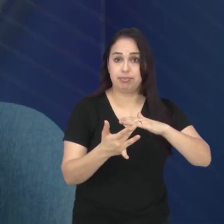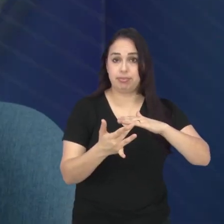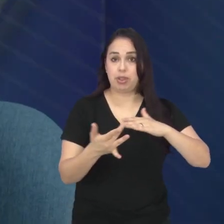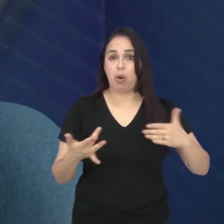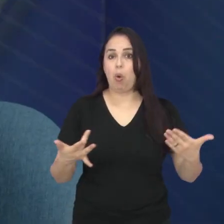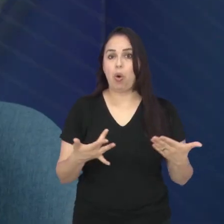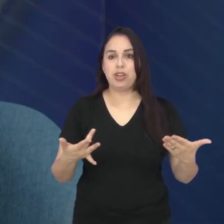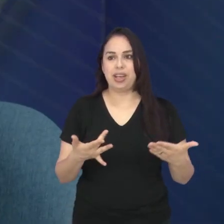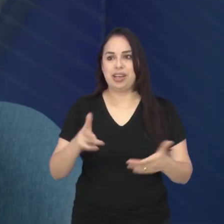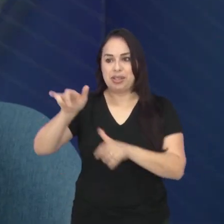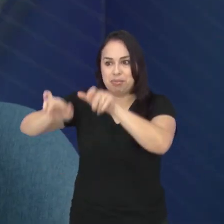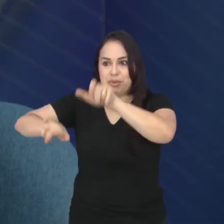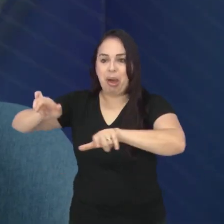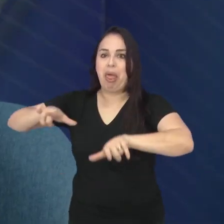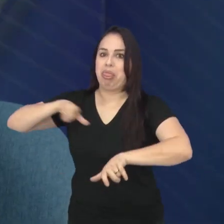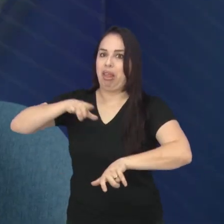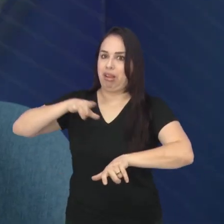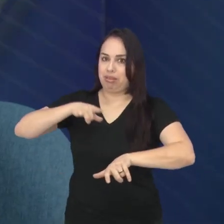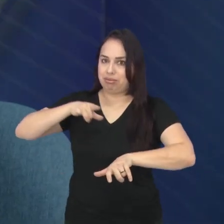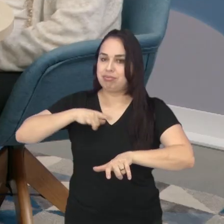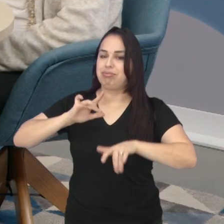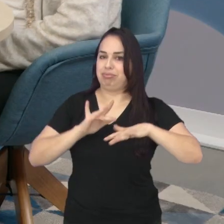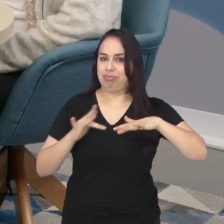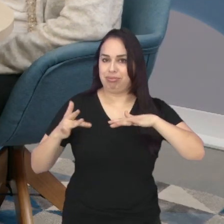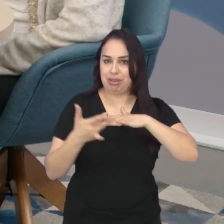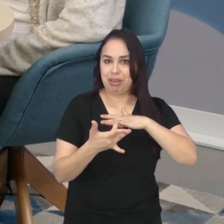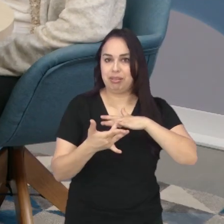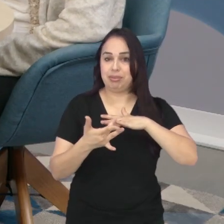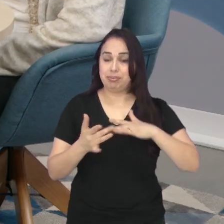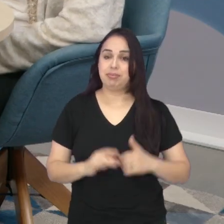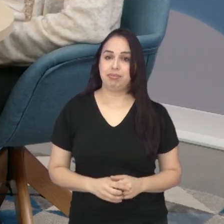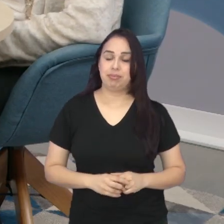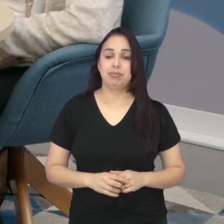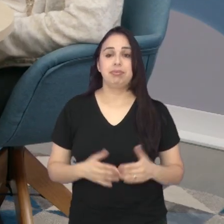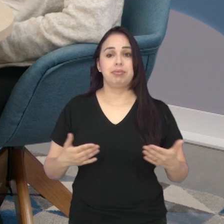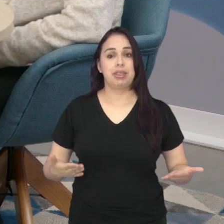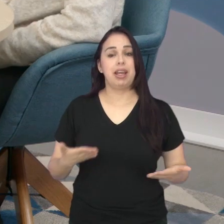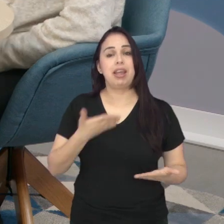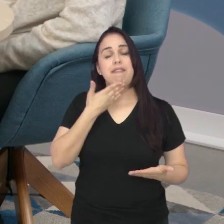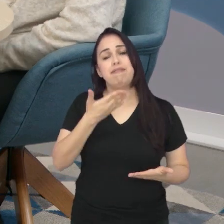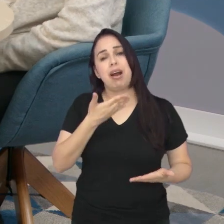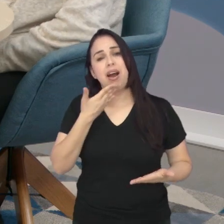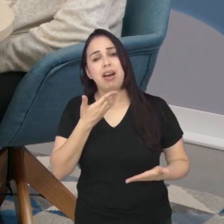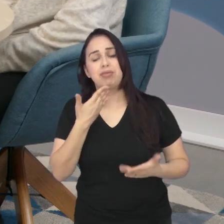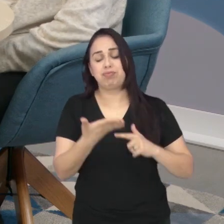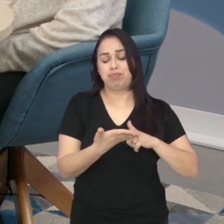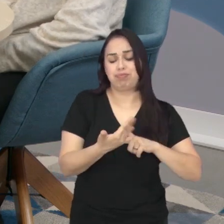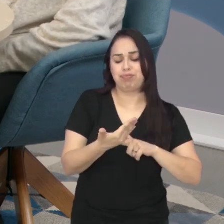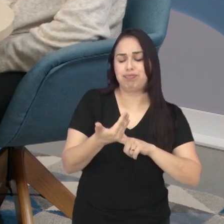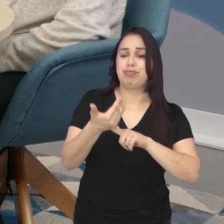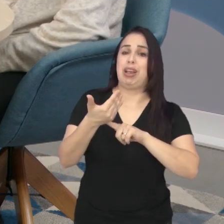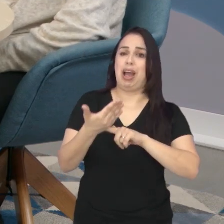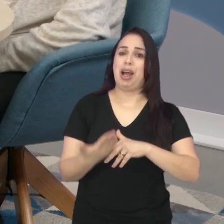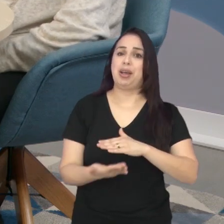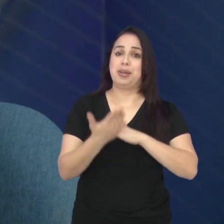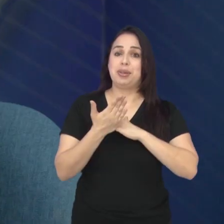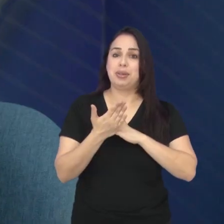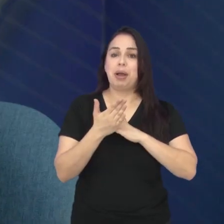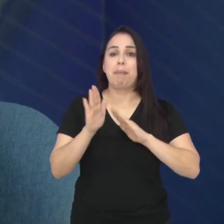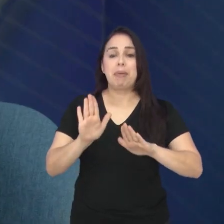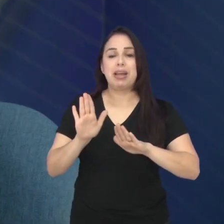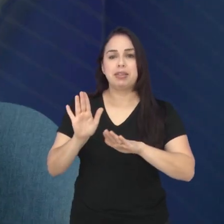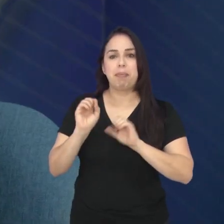sociais, né? Hoje é impossível viver sem as redes sociais, elas estão em tudo, e também com essa facilidade, essa tecnologia